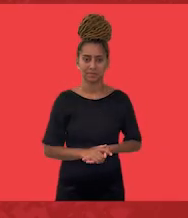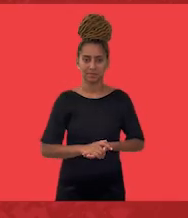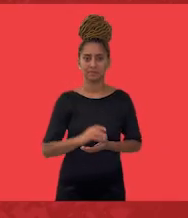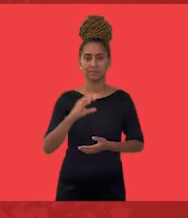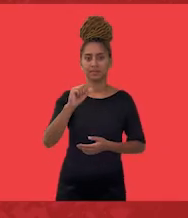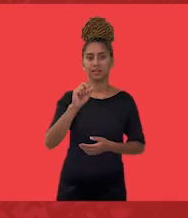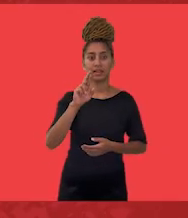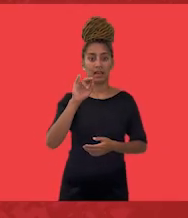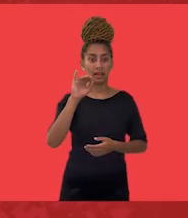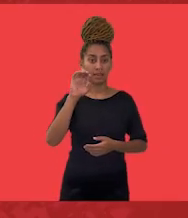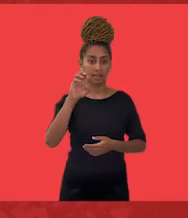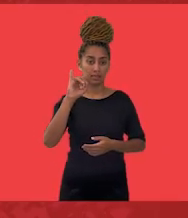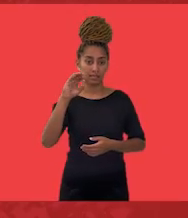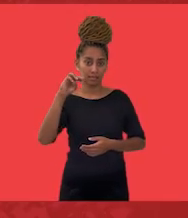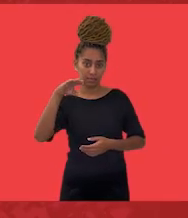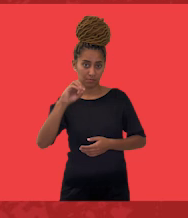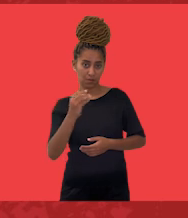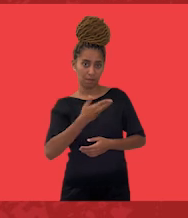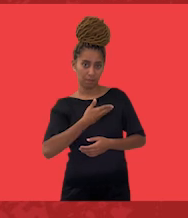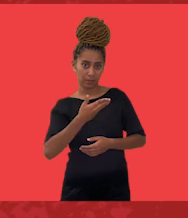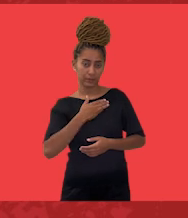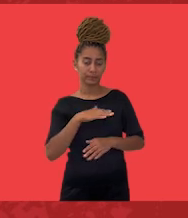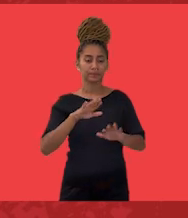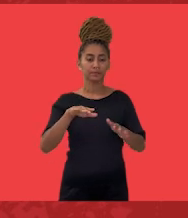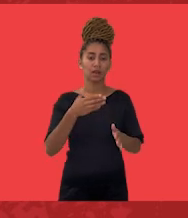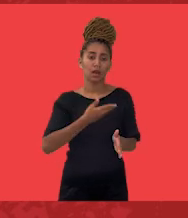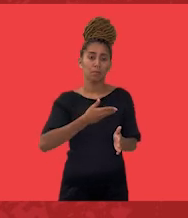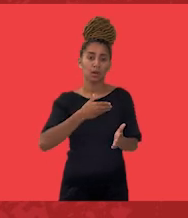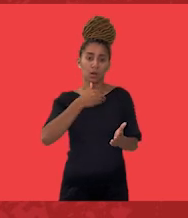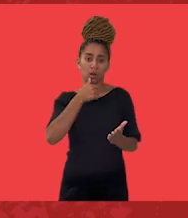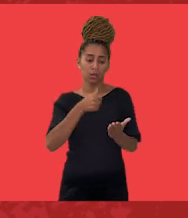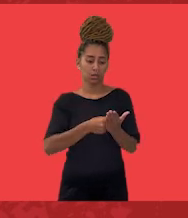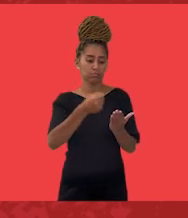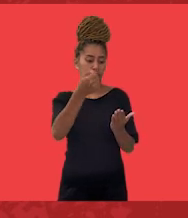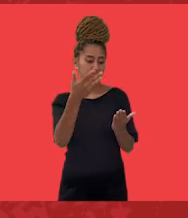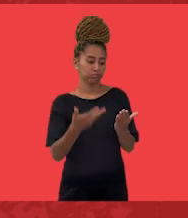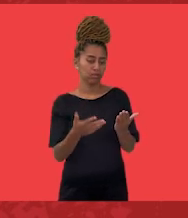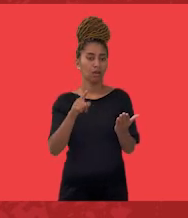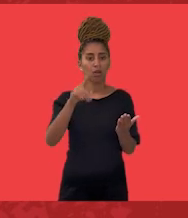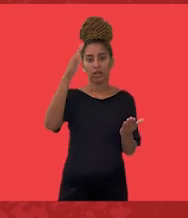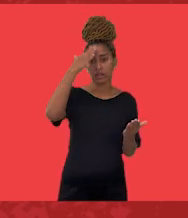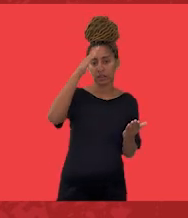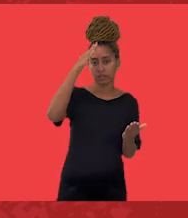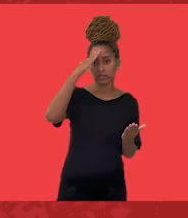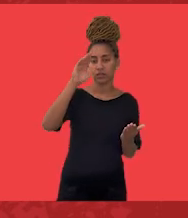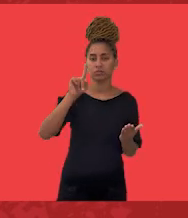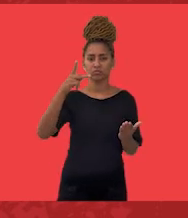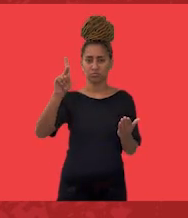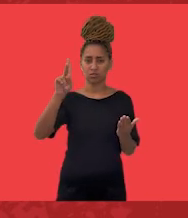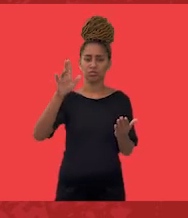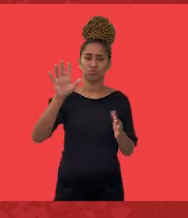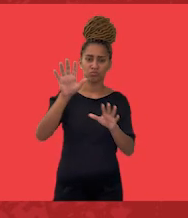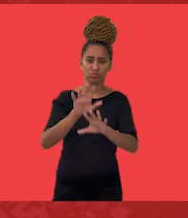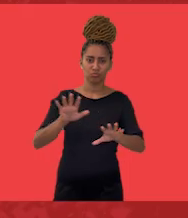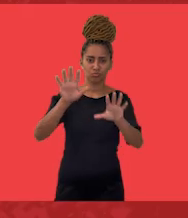disse existir no universo, há uma partícula de luz. E dentro dela,